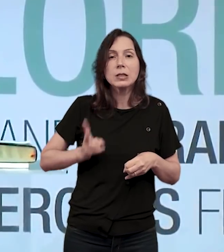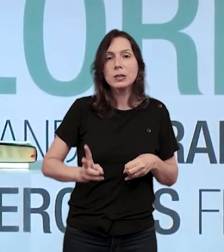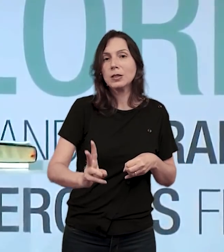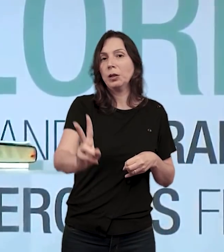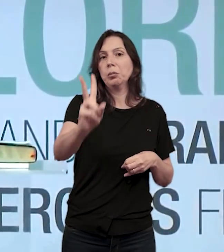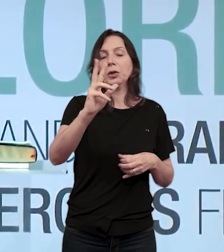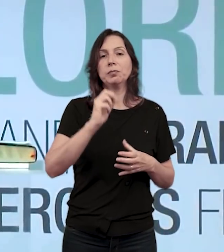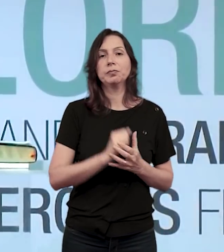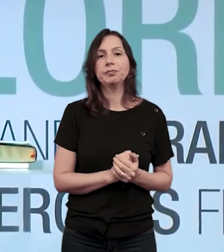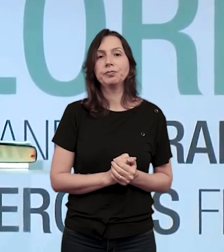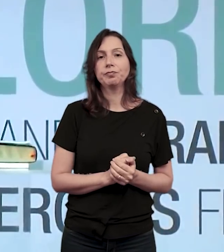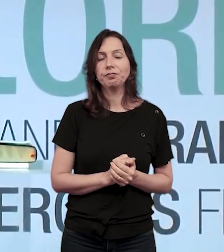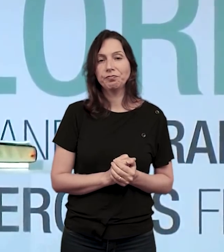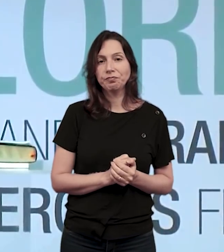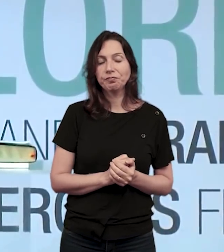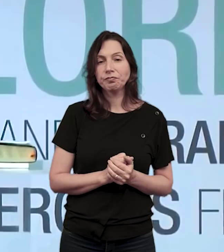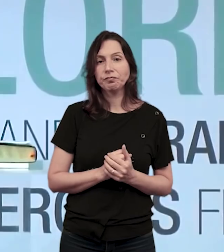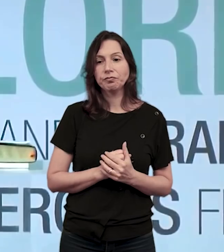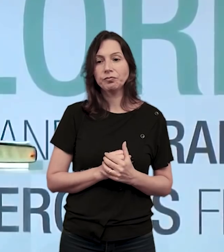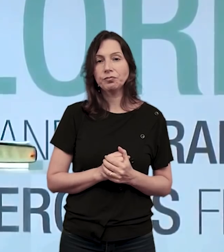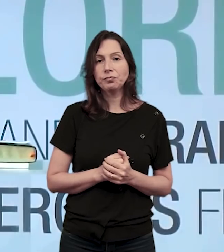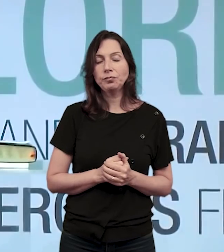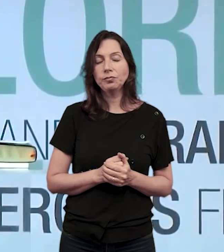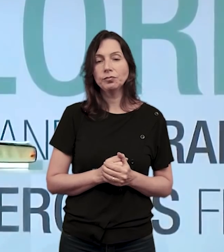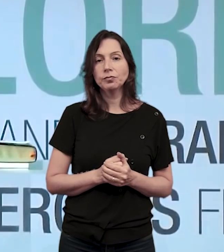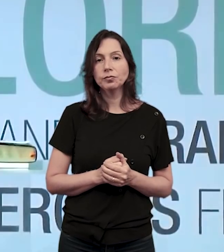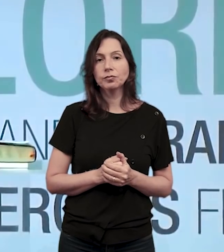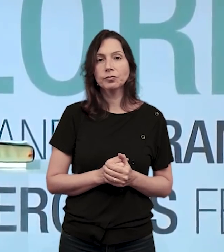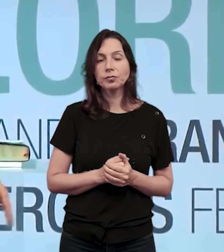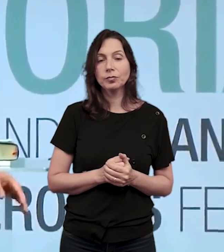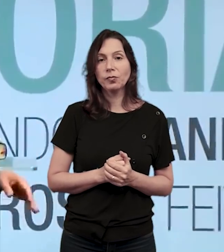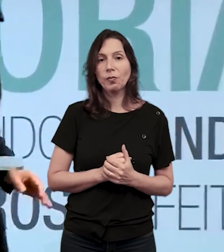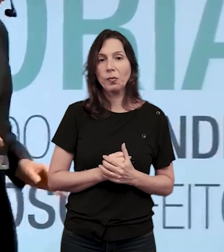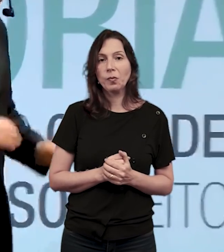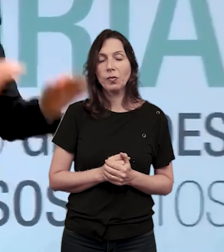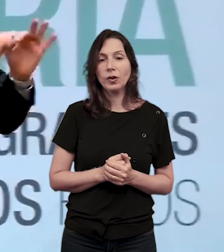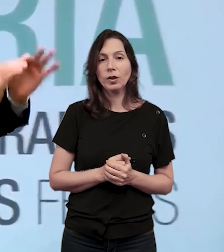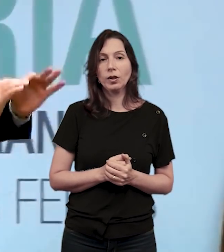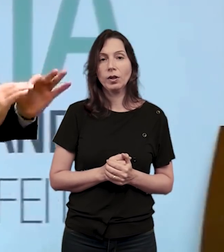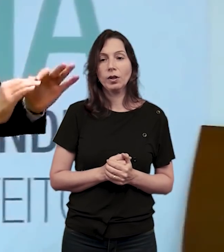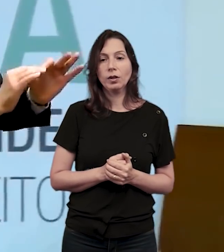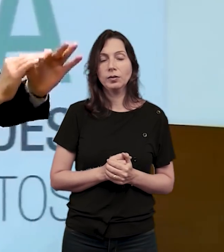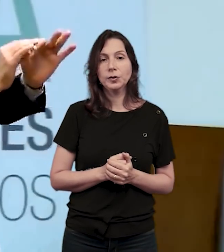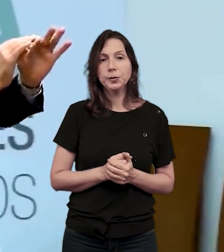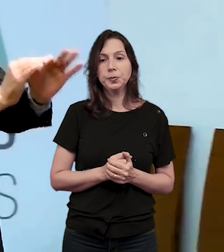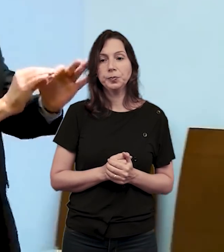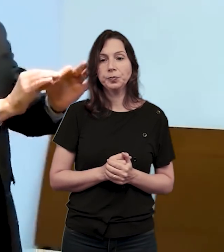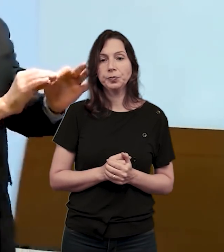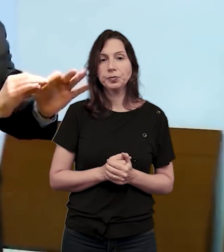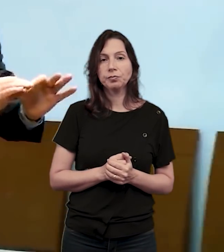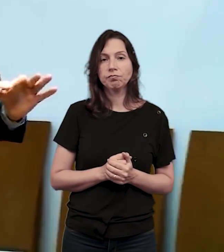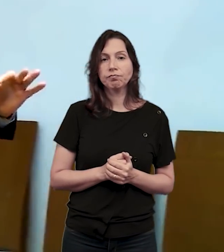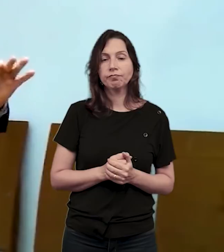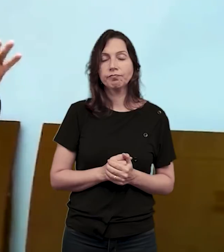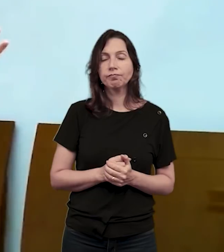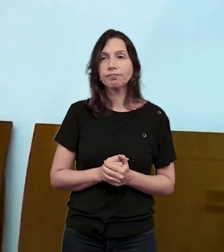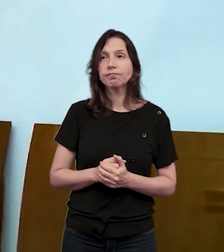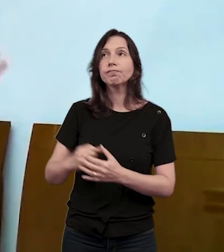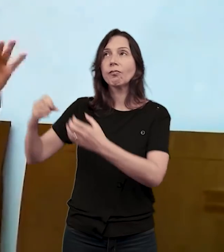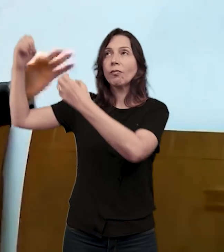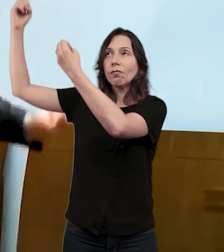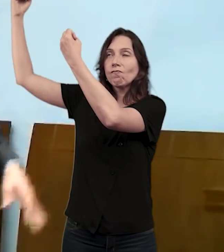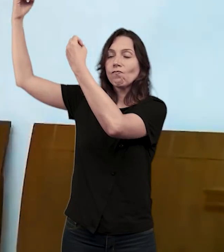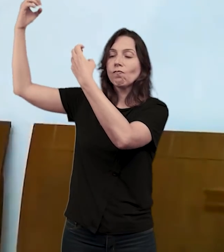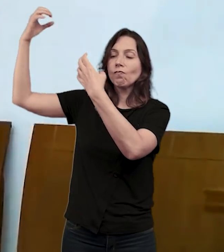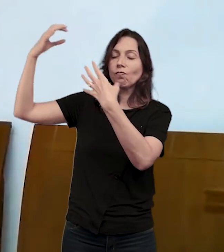suficiente. Bendito seja Deus. A minha graça